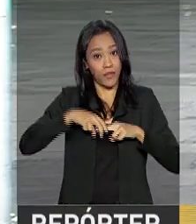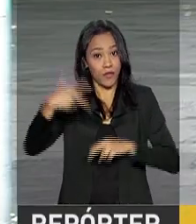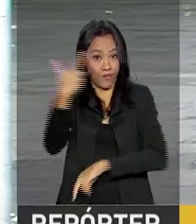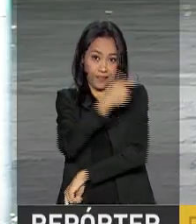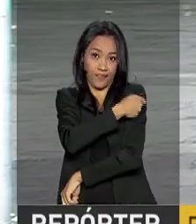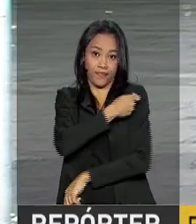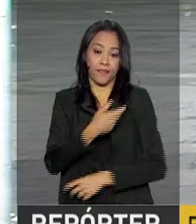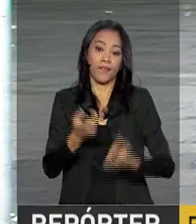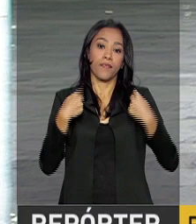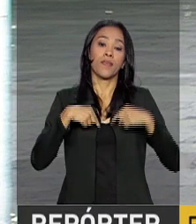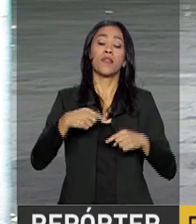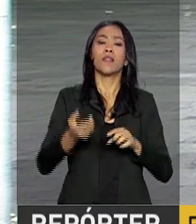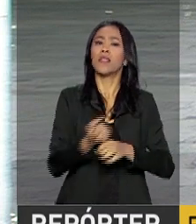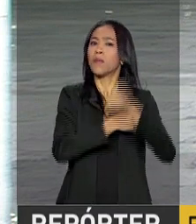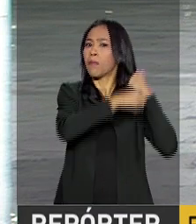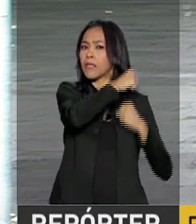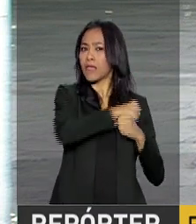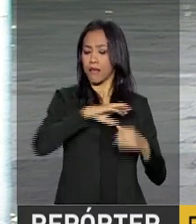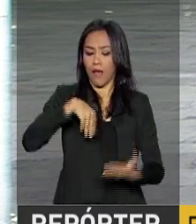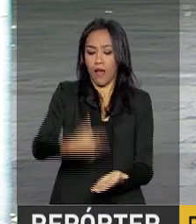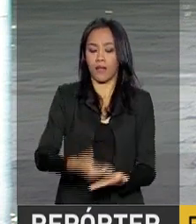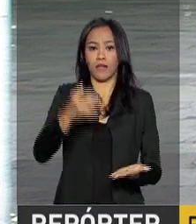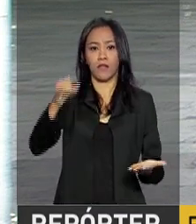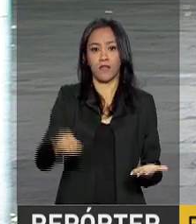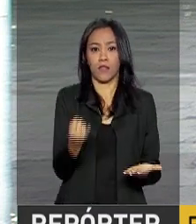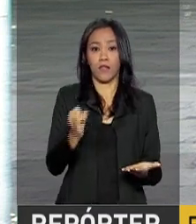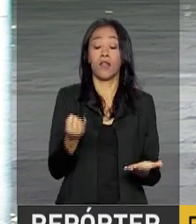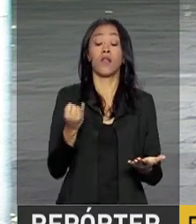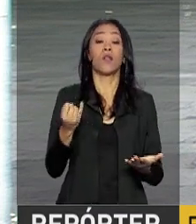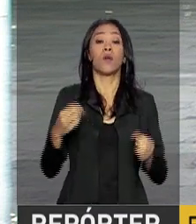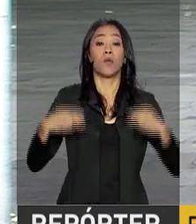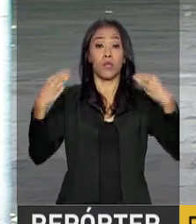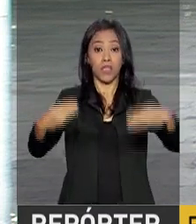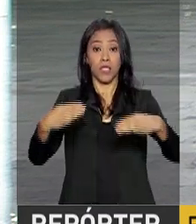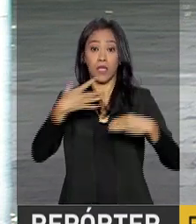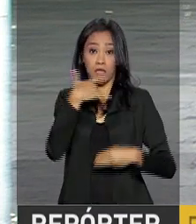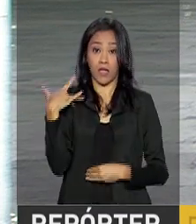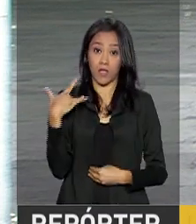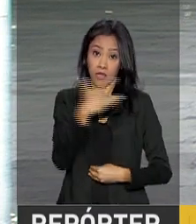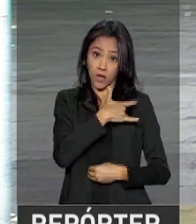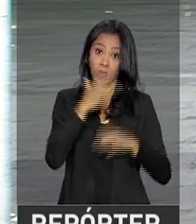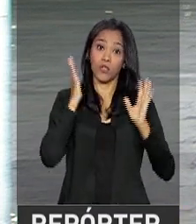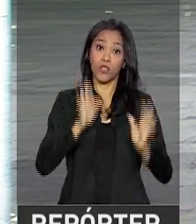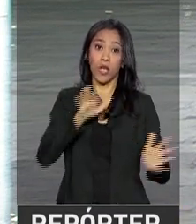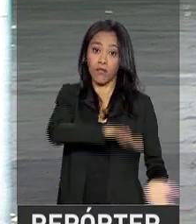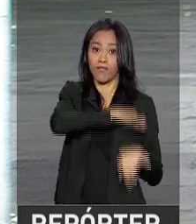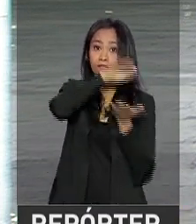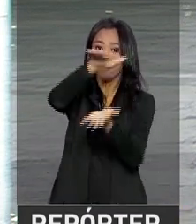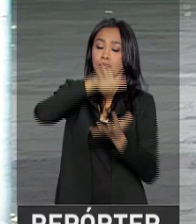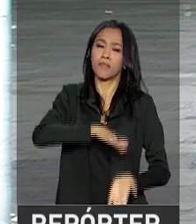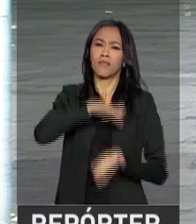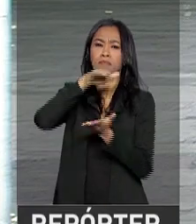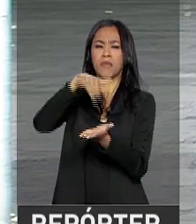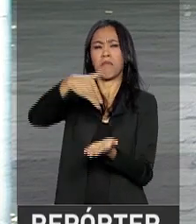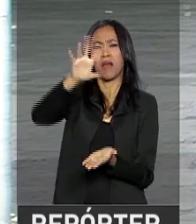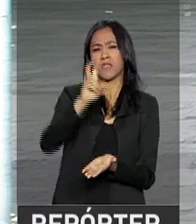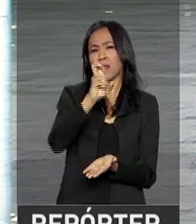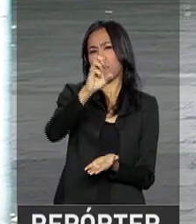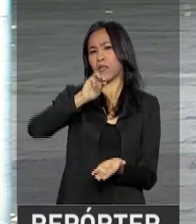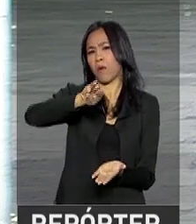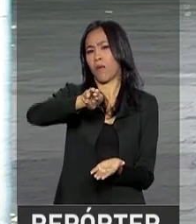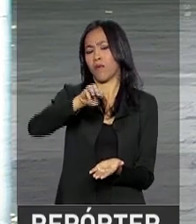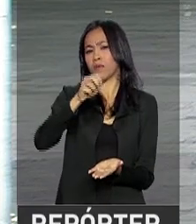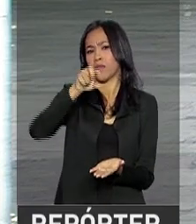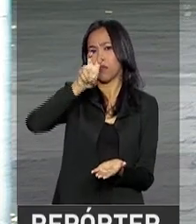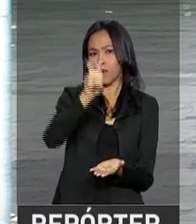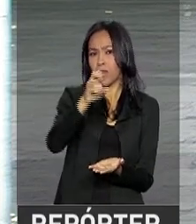até este mês de janeiro o ministério da saúde já transferiu mais de 54 milhões de doses da vacina contra a febre amarela para